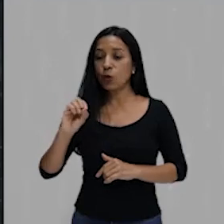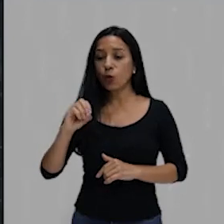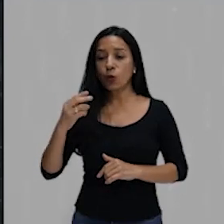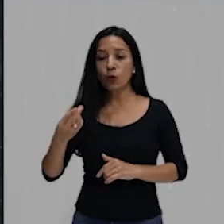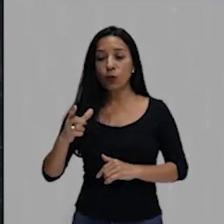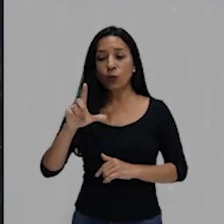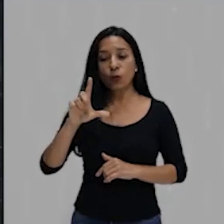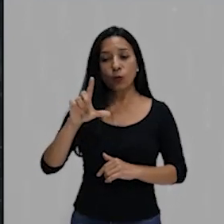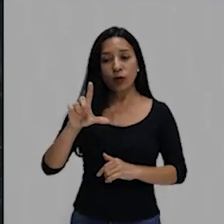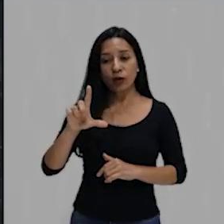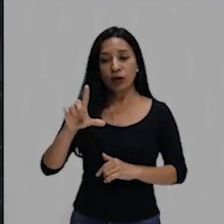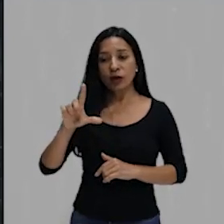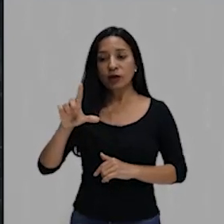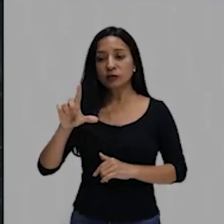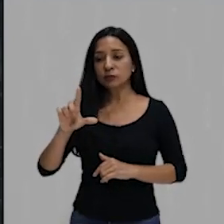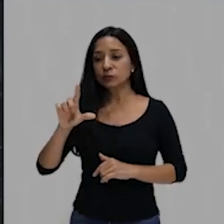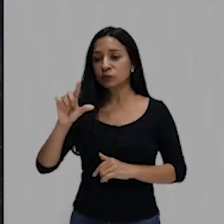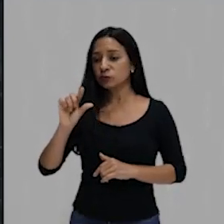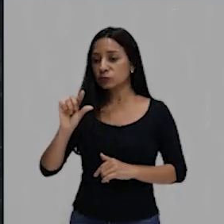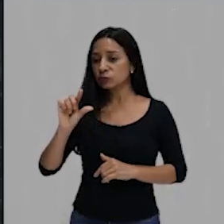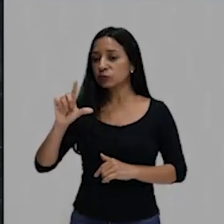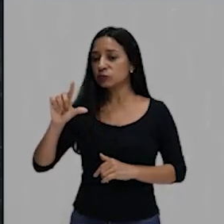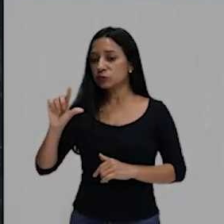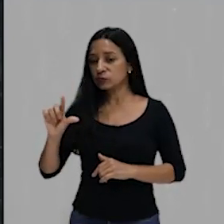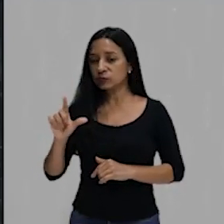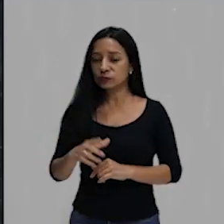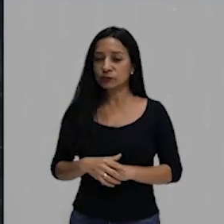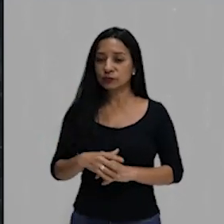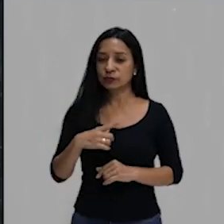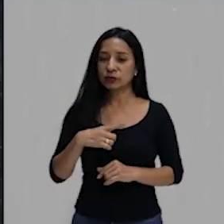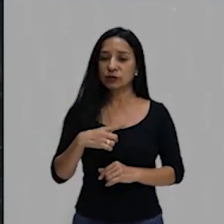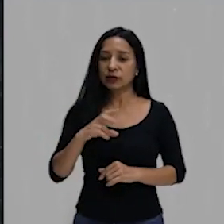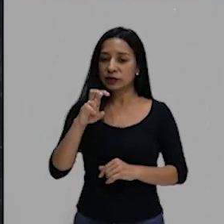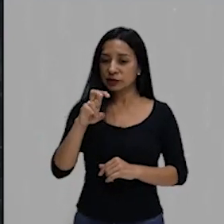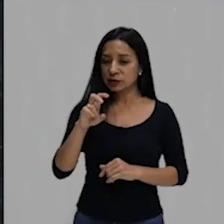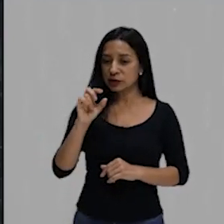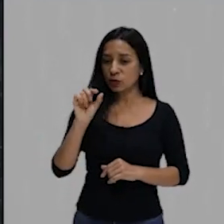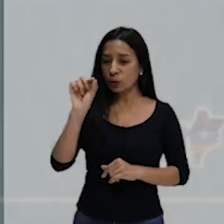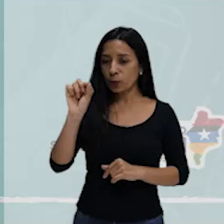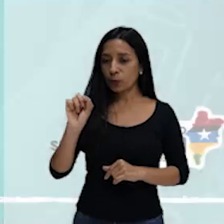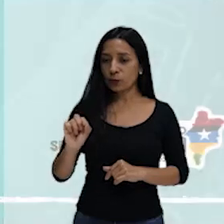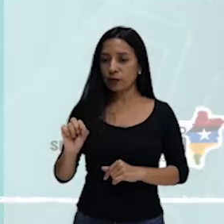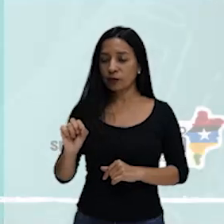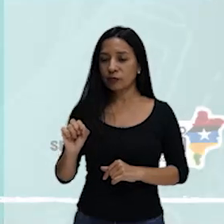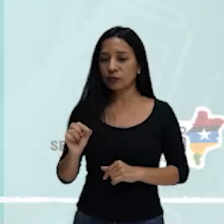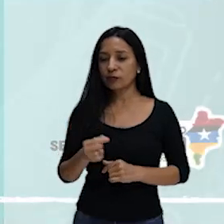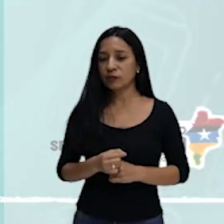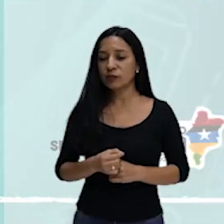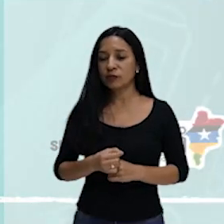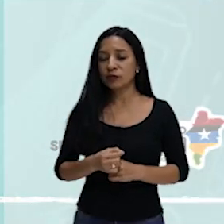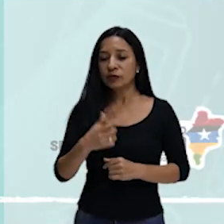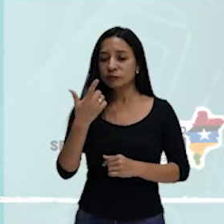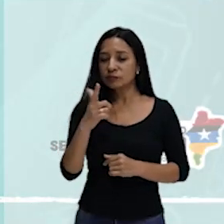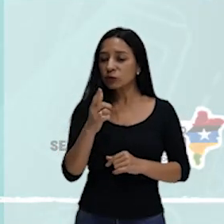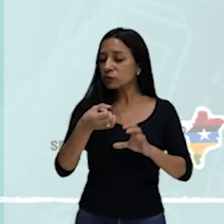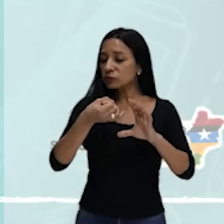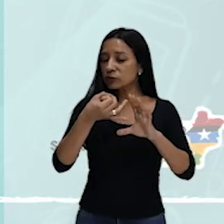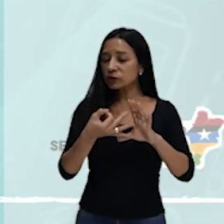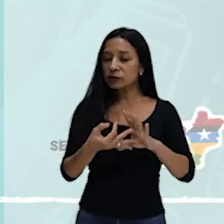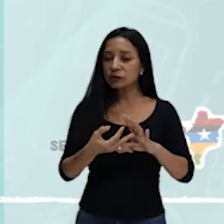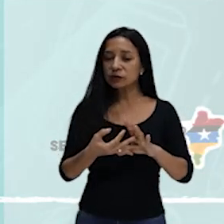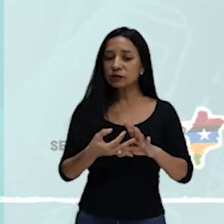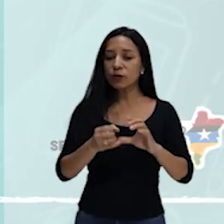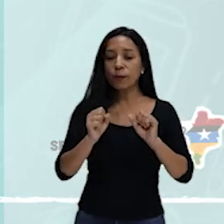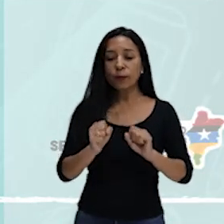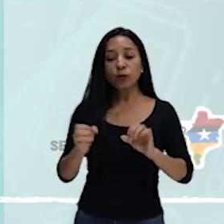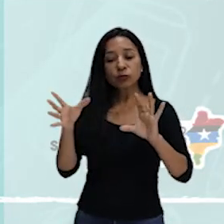serão variegados. Mas vai ter uma certa porcentagem, que é essa porcentagem bem aqui, que não vai ter essa característica que deveria